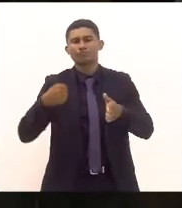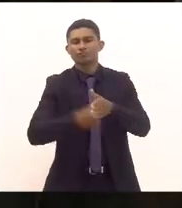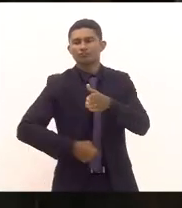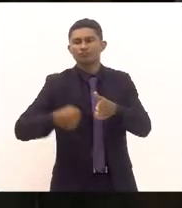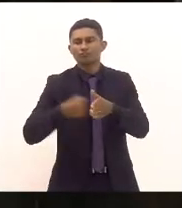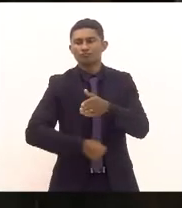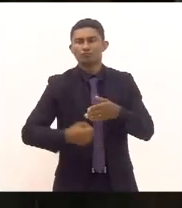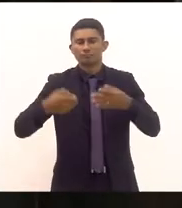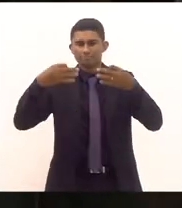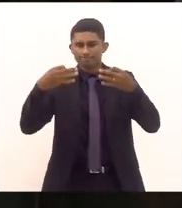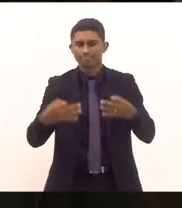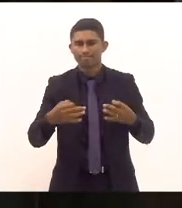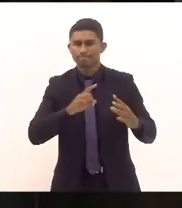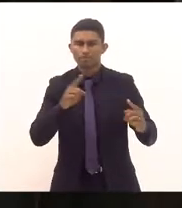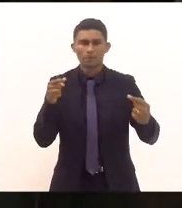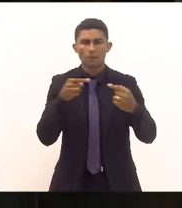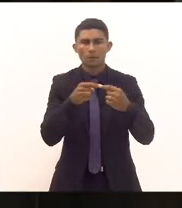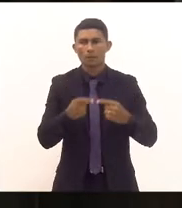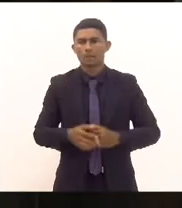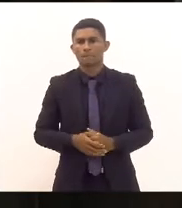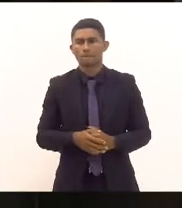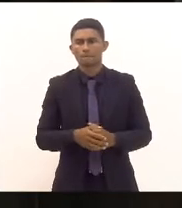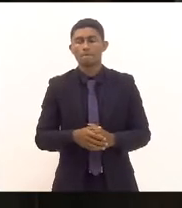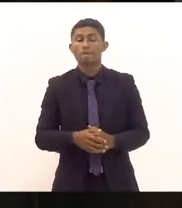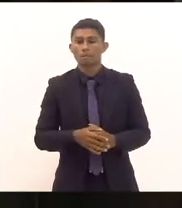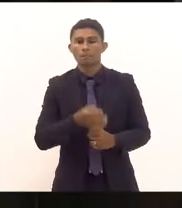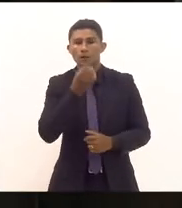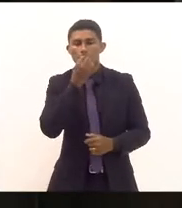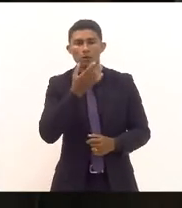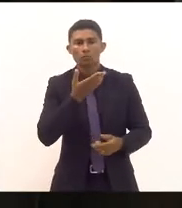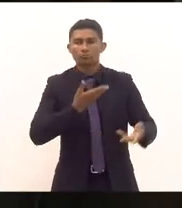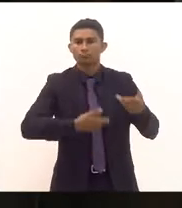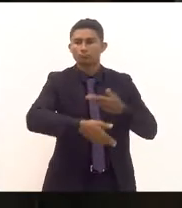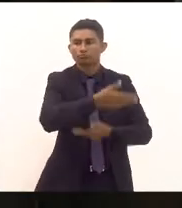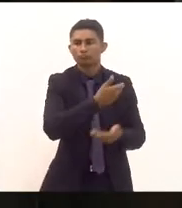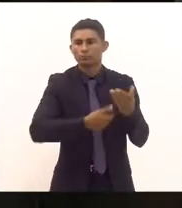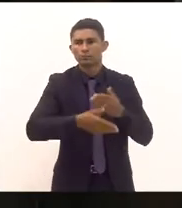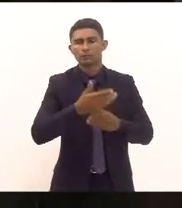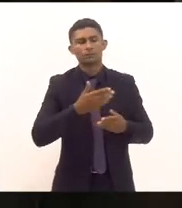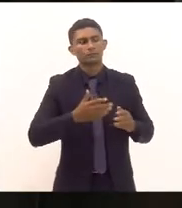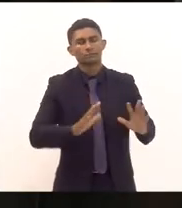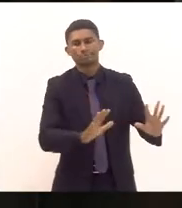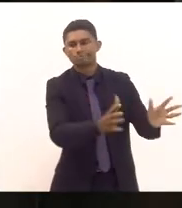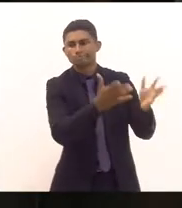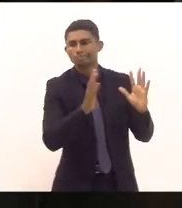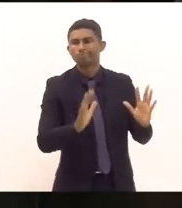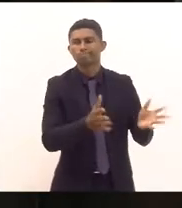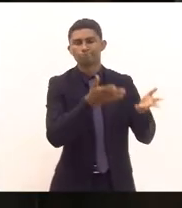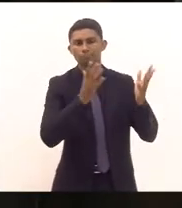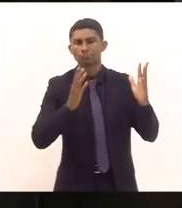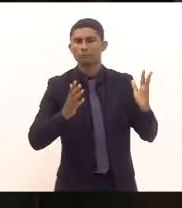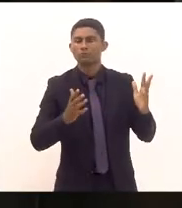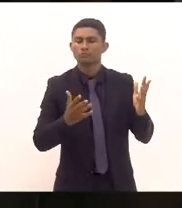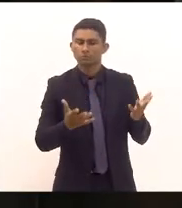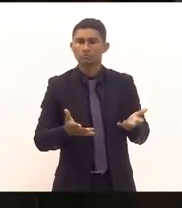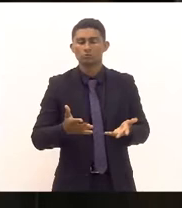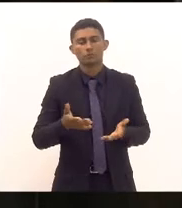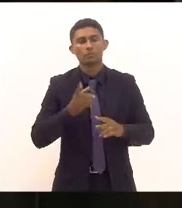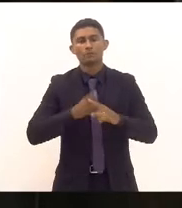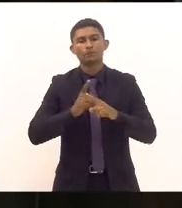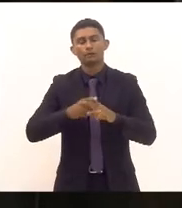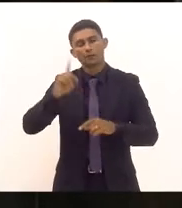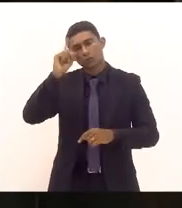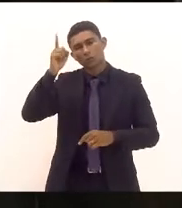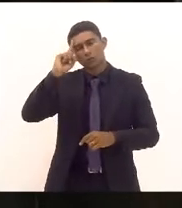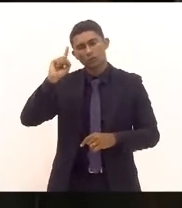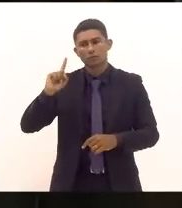é retroalimentador para essa luta de quem tá no cotidiano passando